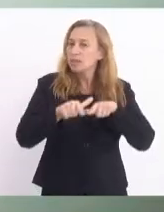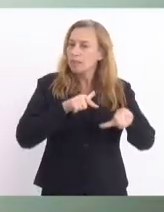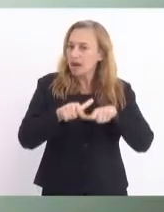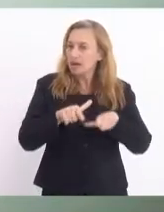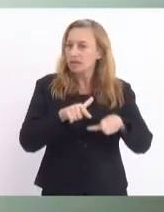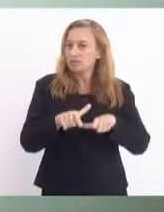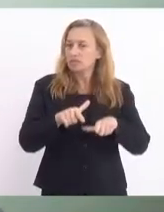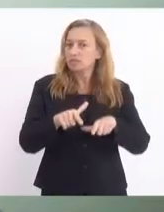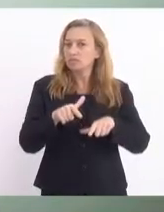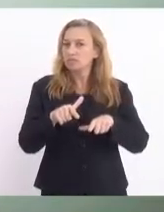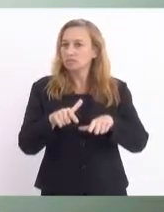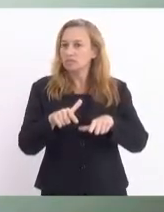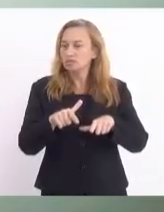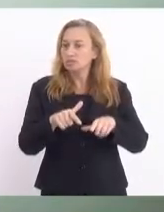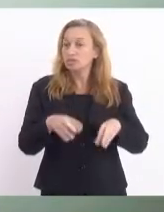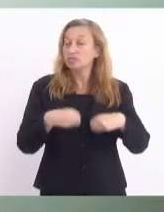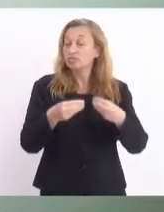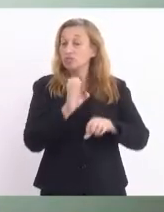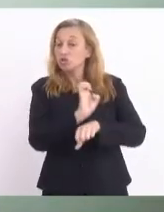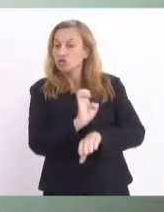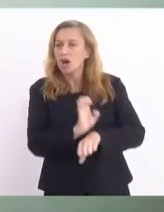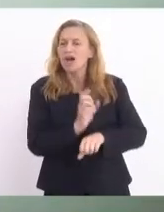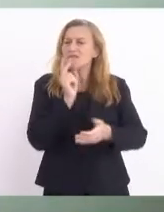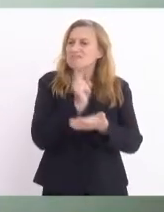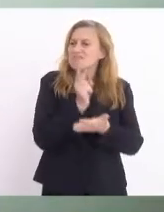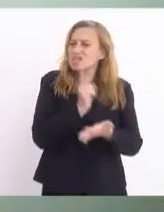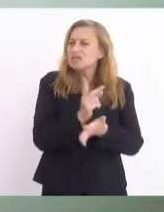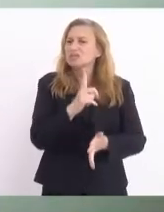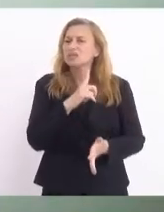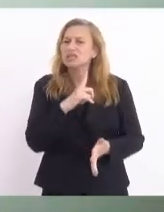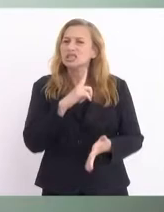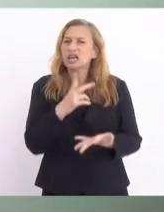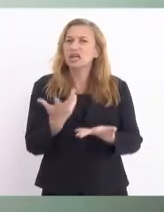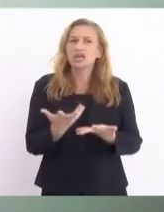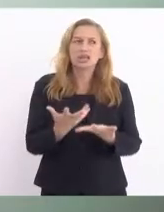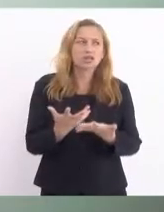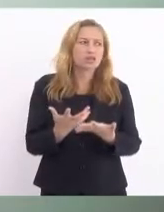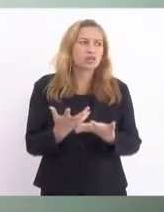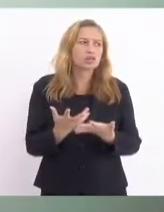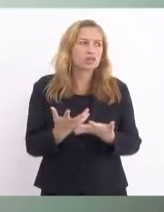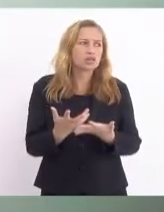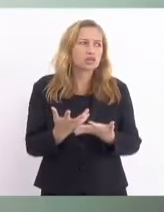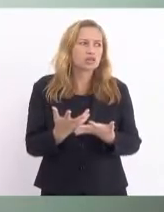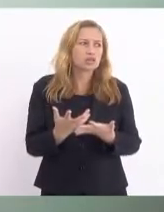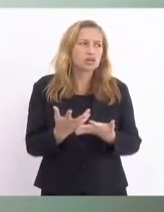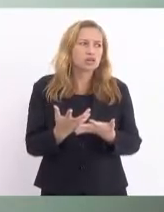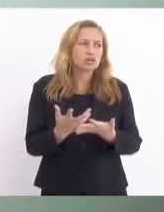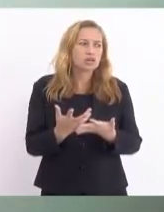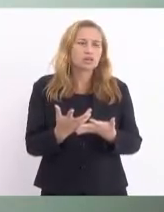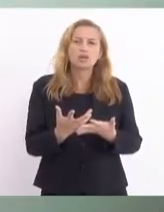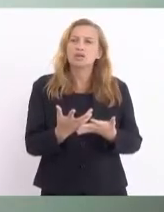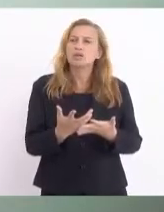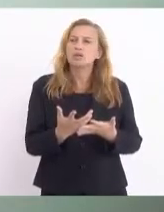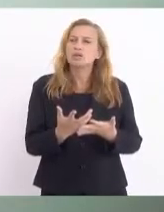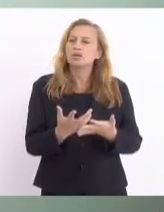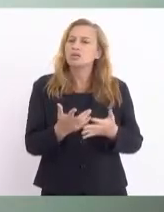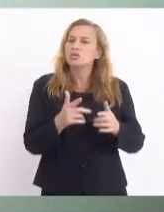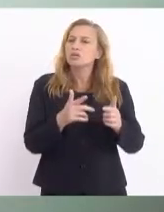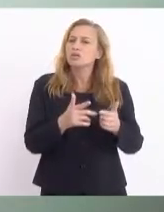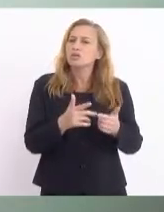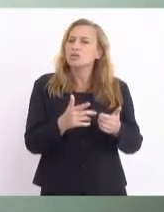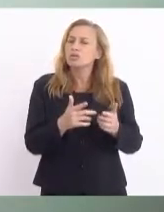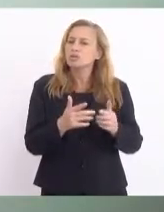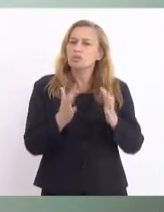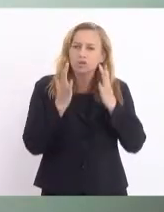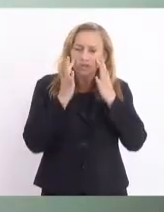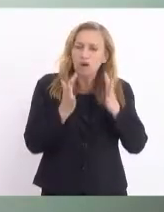pelo Estado, porque mesmo que tenha aí uma concessão, não deixa de ser indiretamente um serviço prestado. Então, na